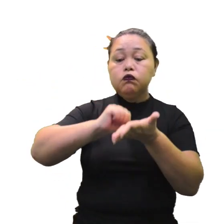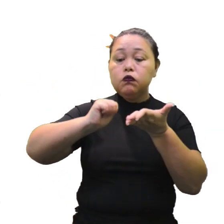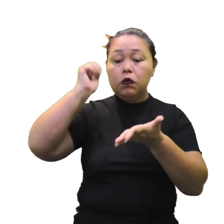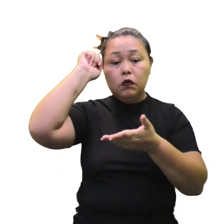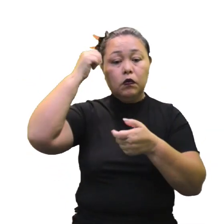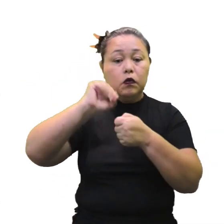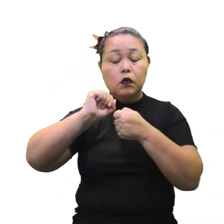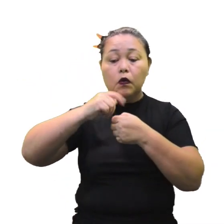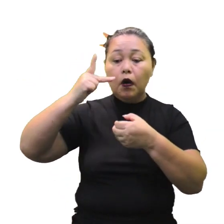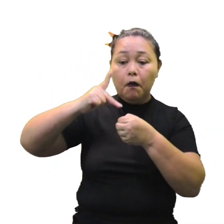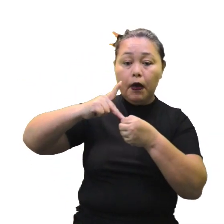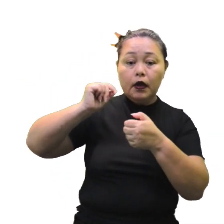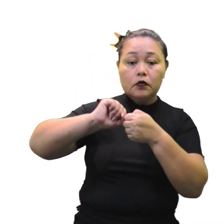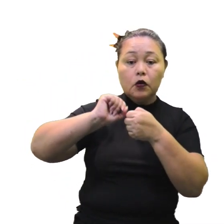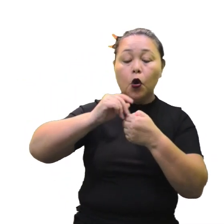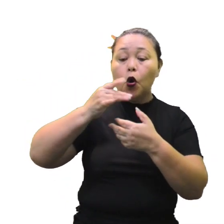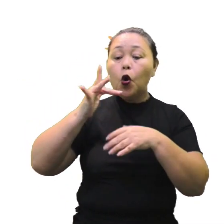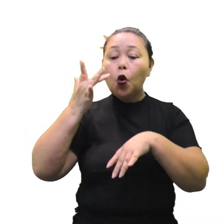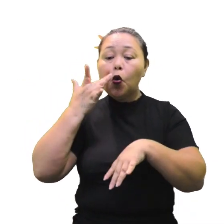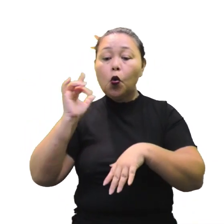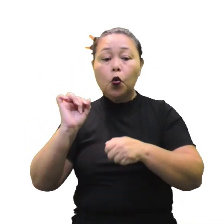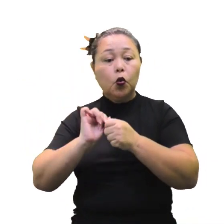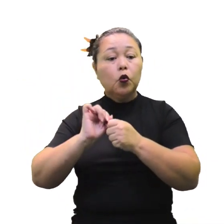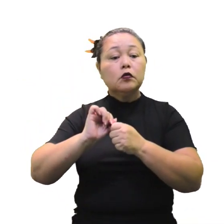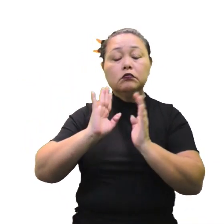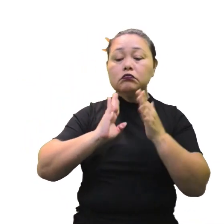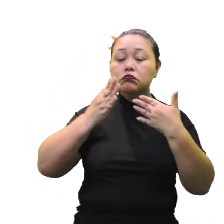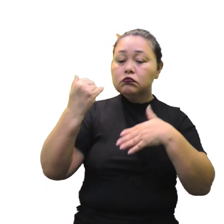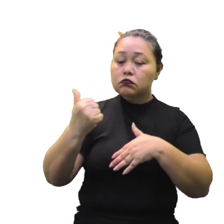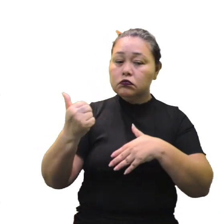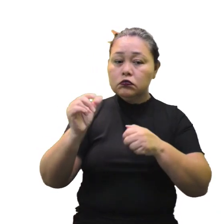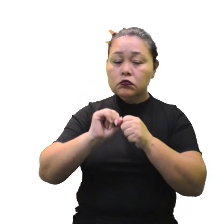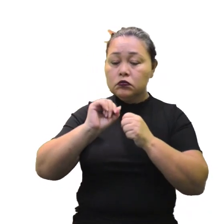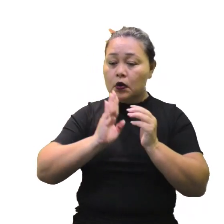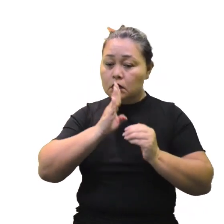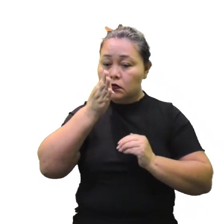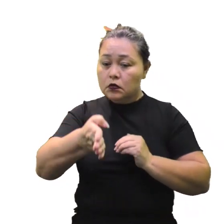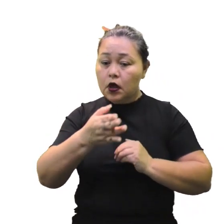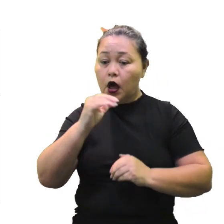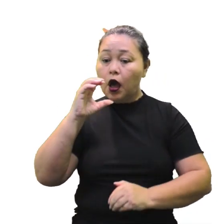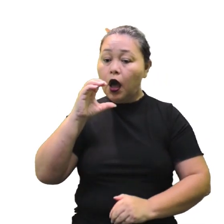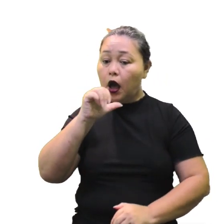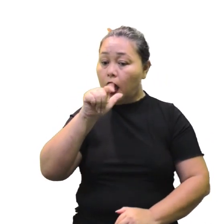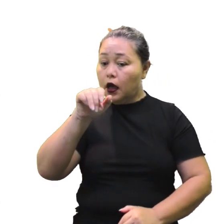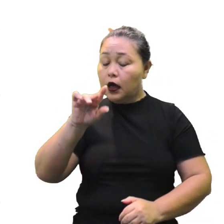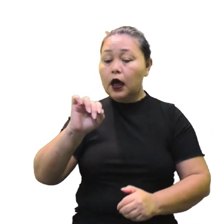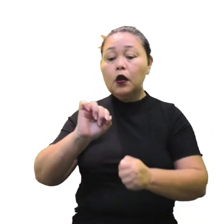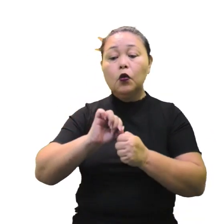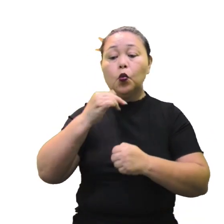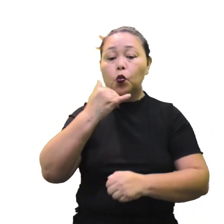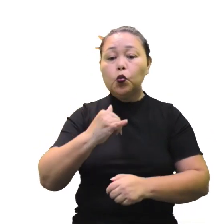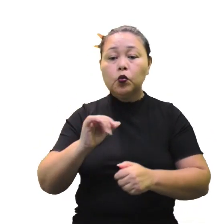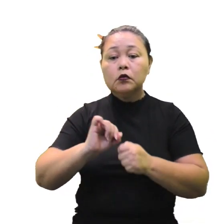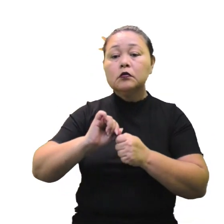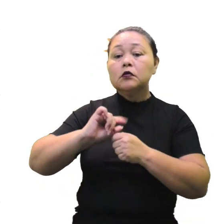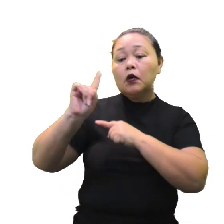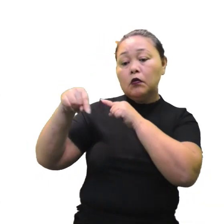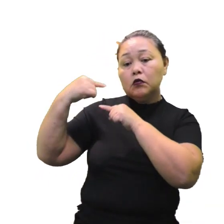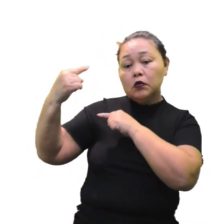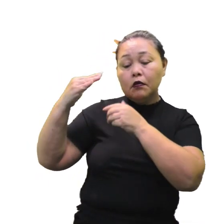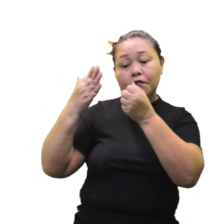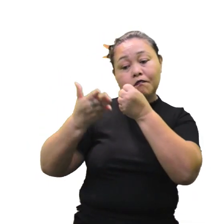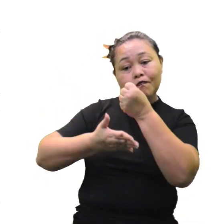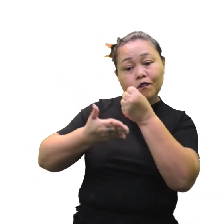carvão, petróleo, ouro. Primário utiliza diretamente para a geração do calor da energia. Convencionais são as